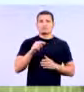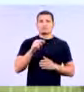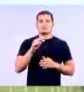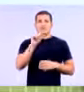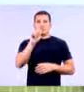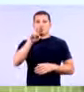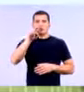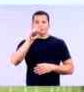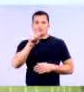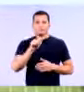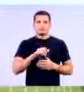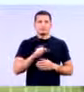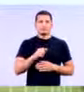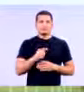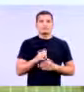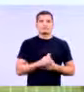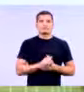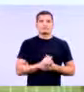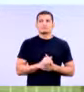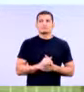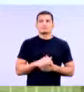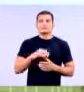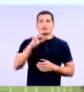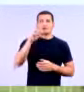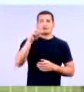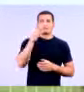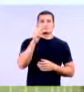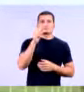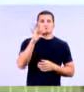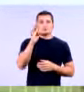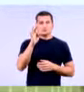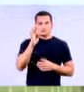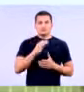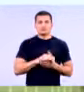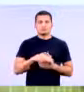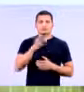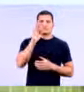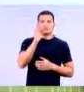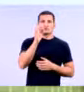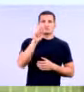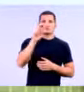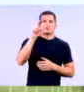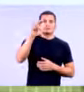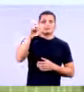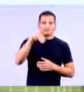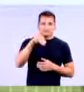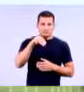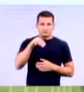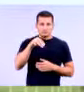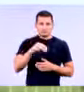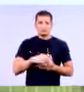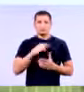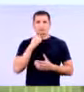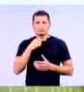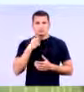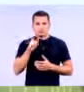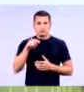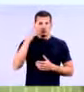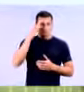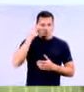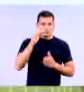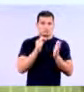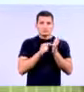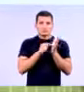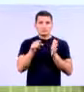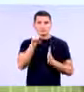Fórum, tarefa, questionário, o chat, o fórum de dúvidas, são as principais ferramentas que vocês têm